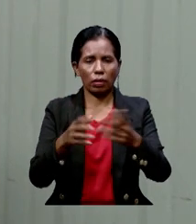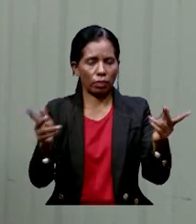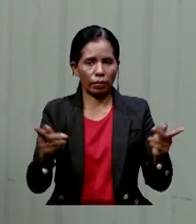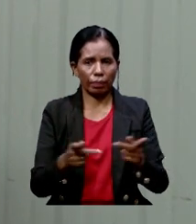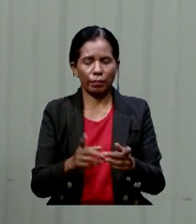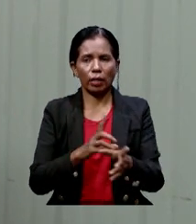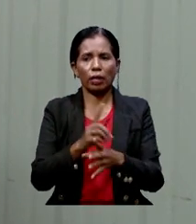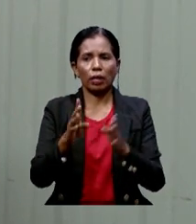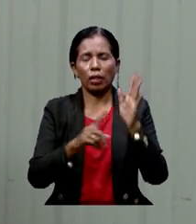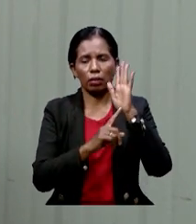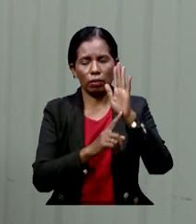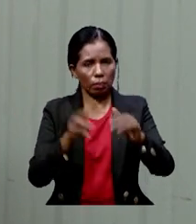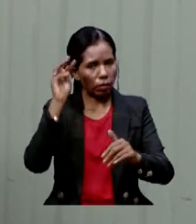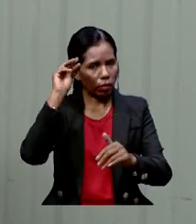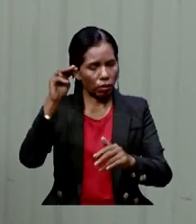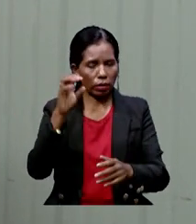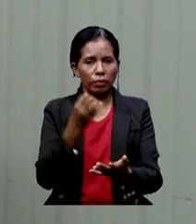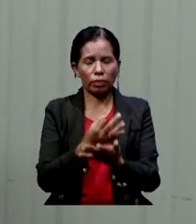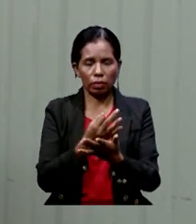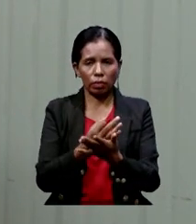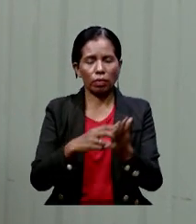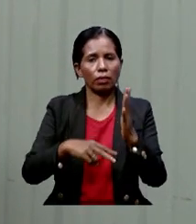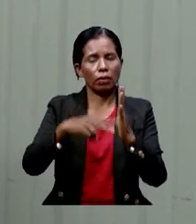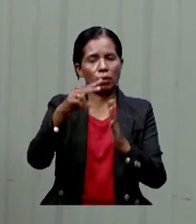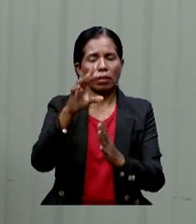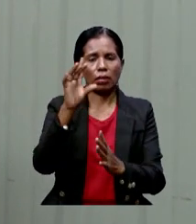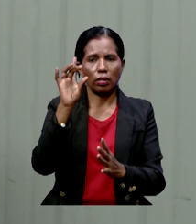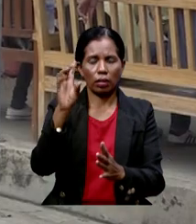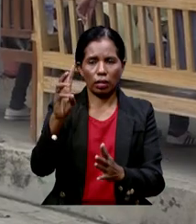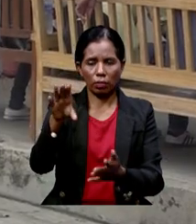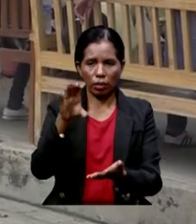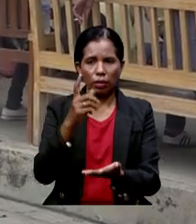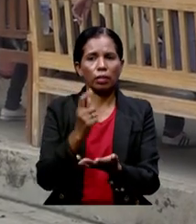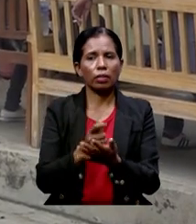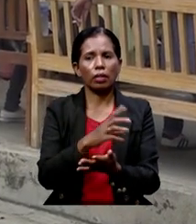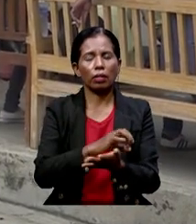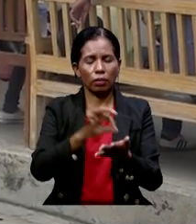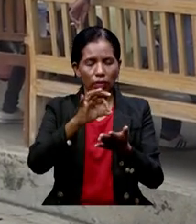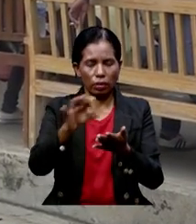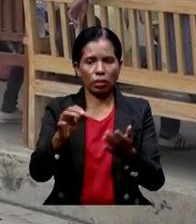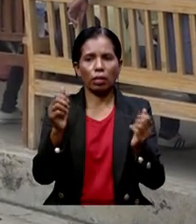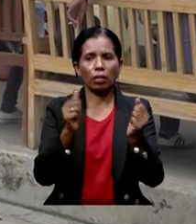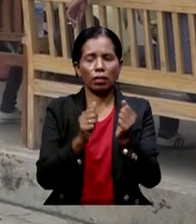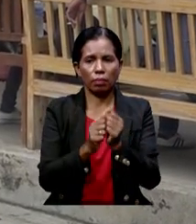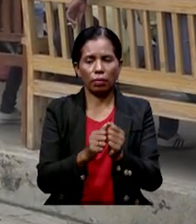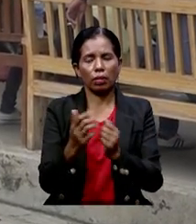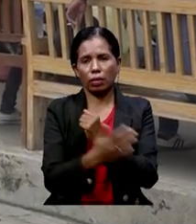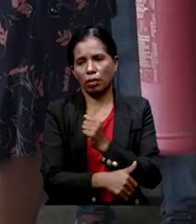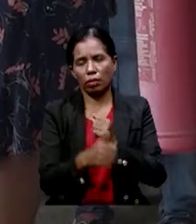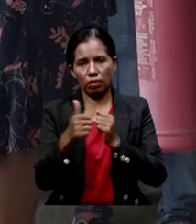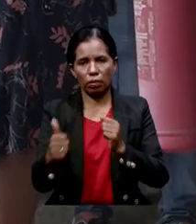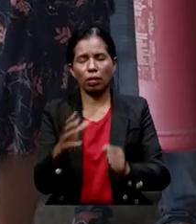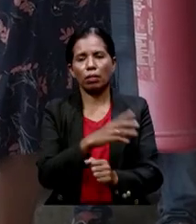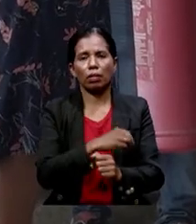diretor haruka ba ministerio finanzas ne ho valor rihun atus nen inclui formação ba funcionário sira iha estrangeiro. Non atividade sira